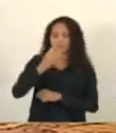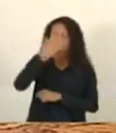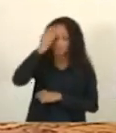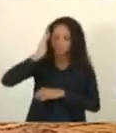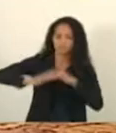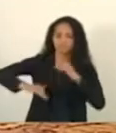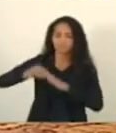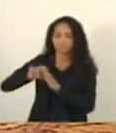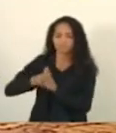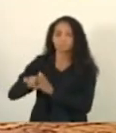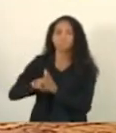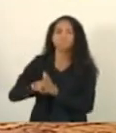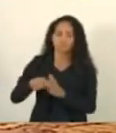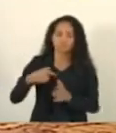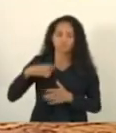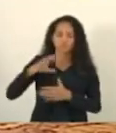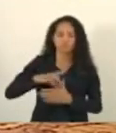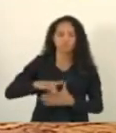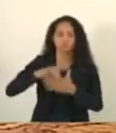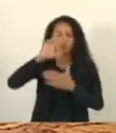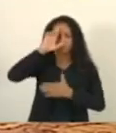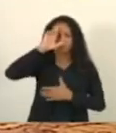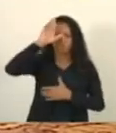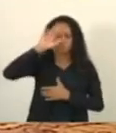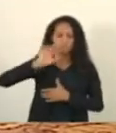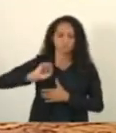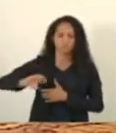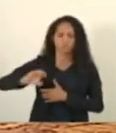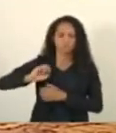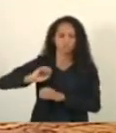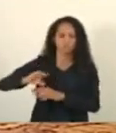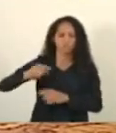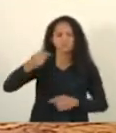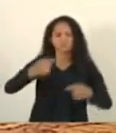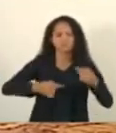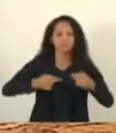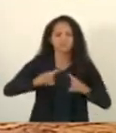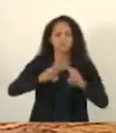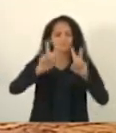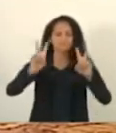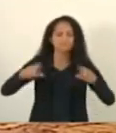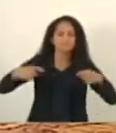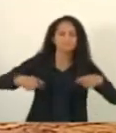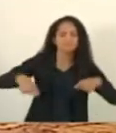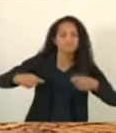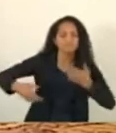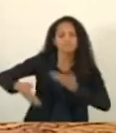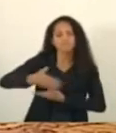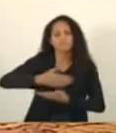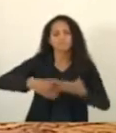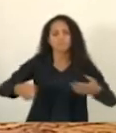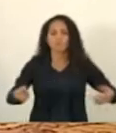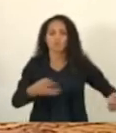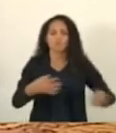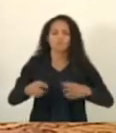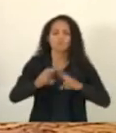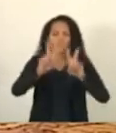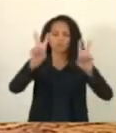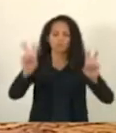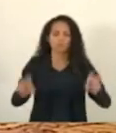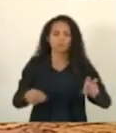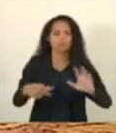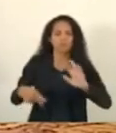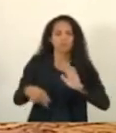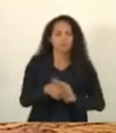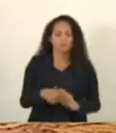entre lideranças, autoridades e educadores, que discutiram a necessidade de inovação com temas relacionados